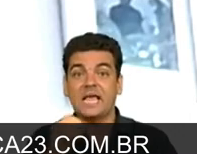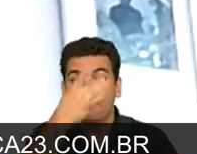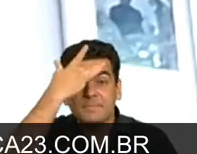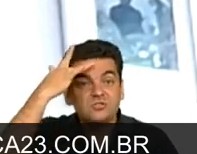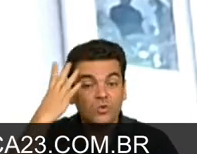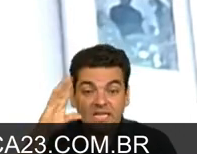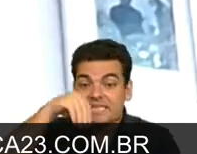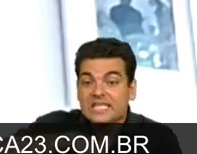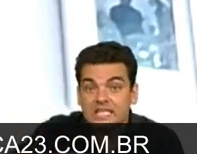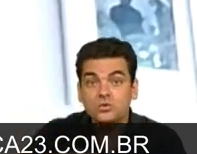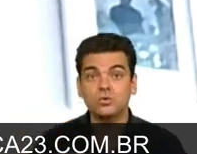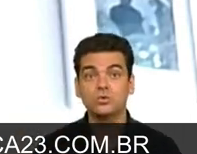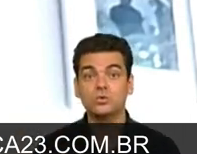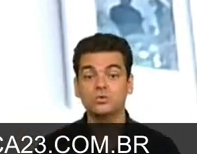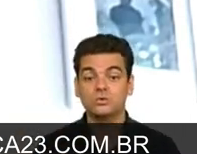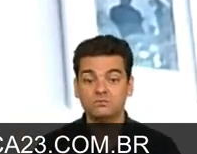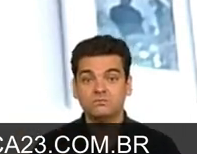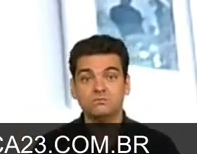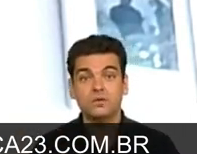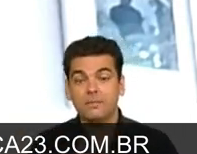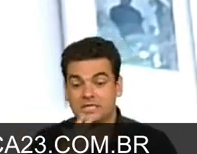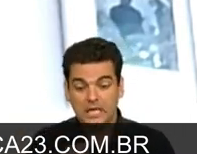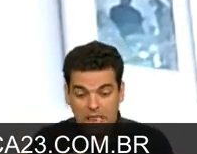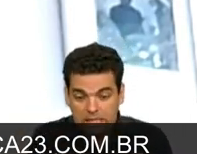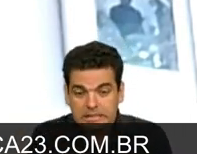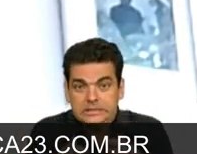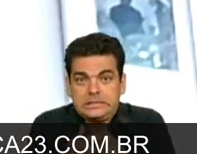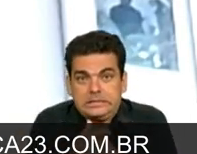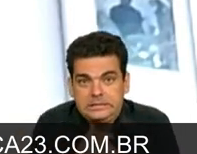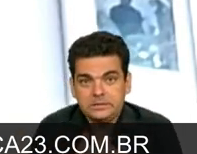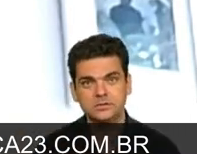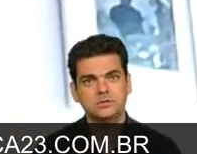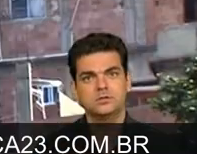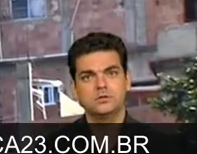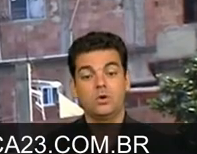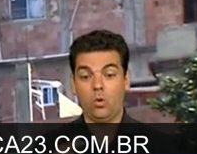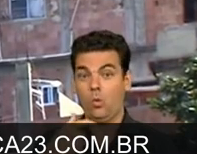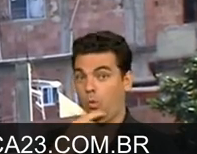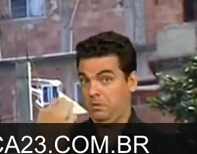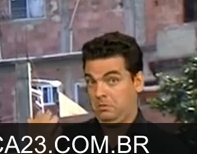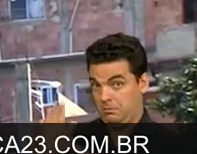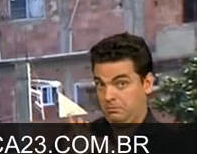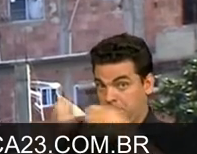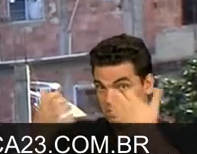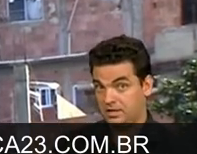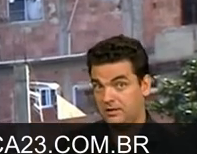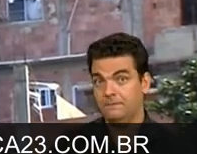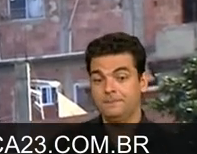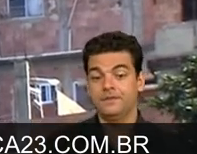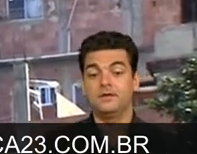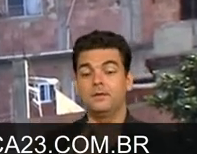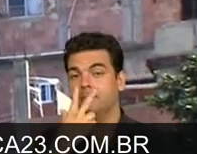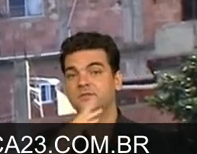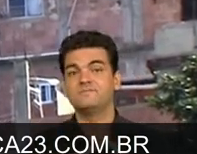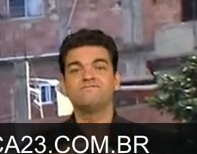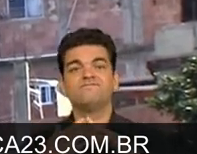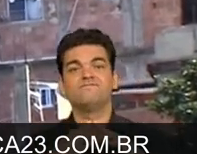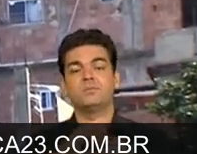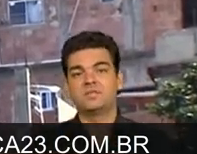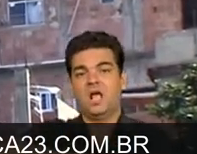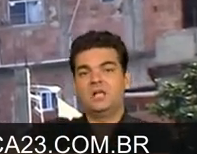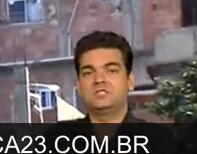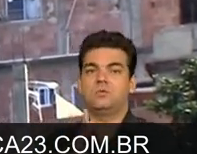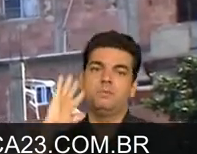pessoas, com menos de 10 metros quadrados. Para o pesquisador, esse fenômeno é conhecido como